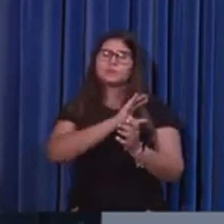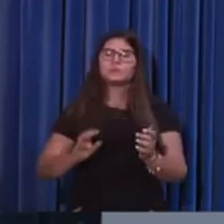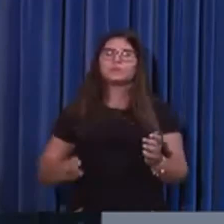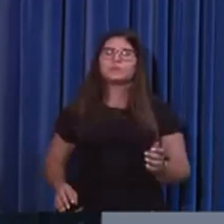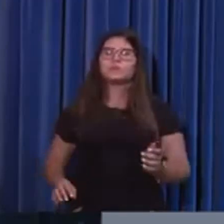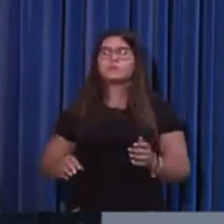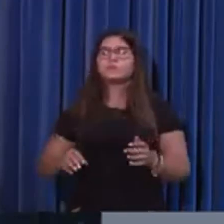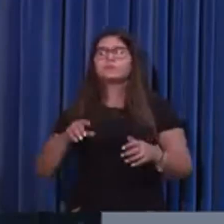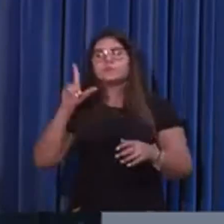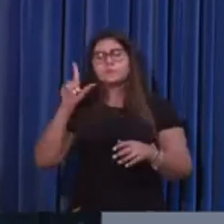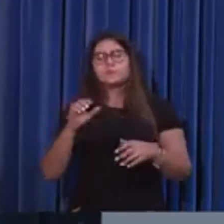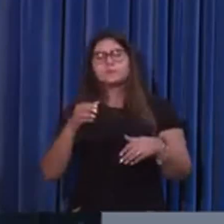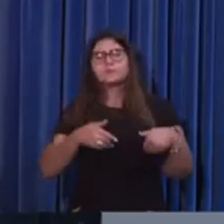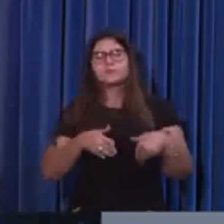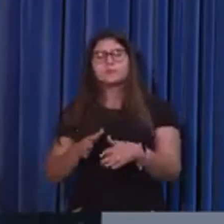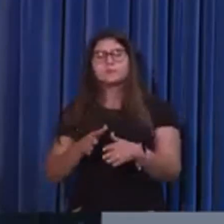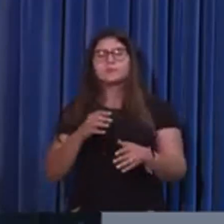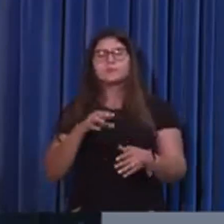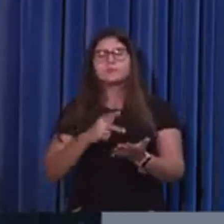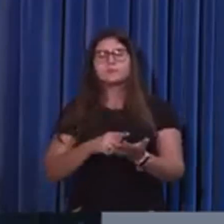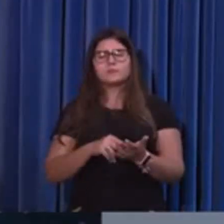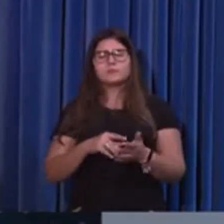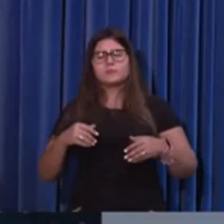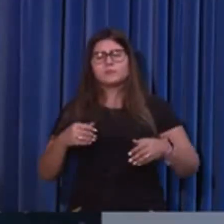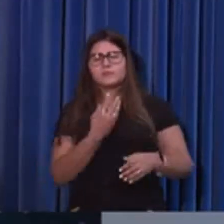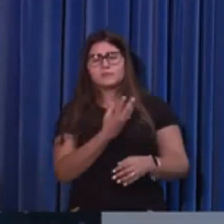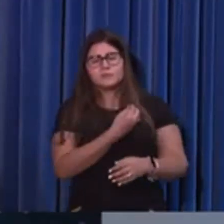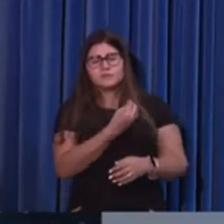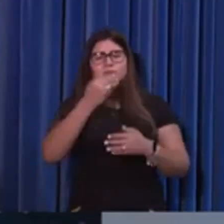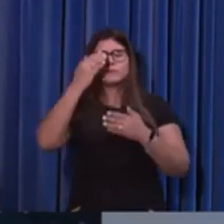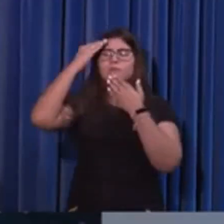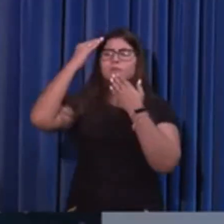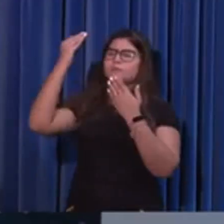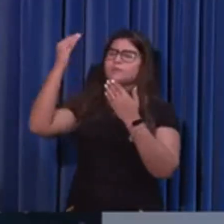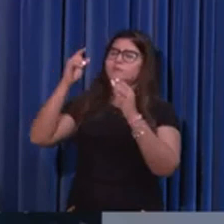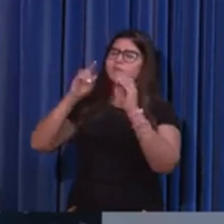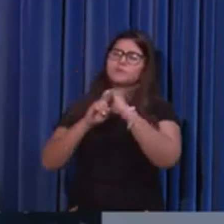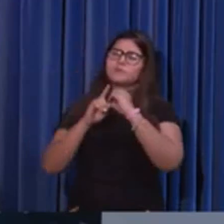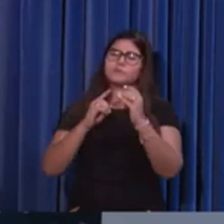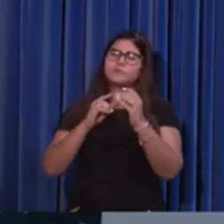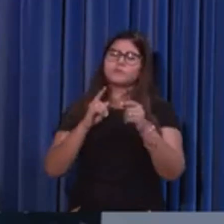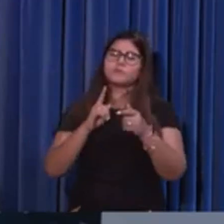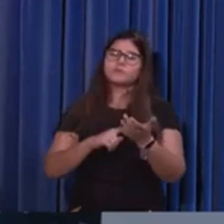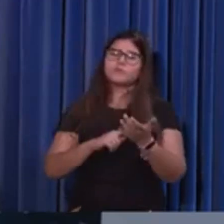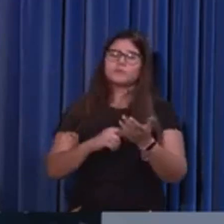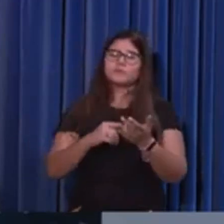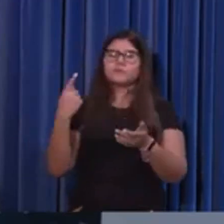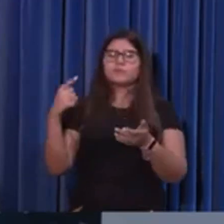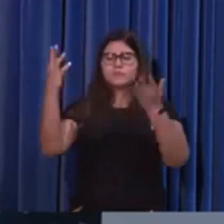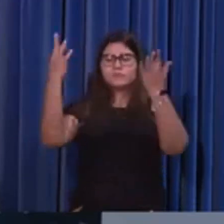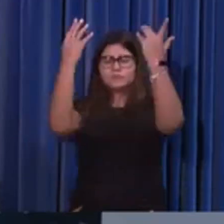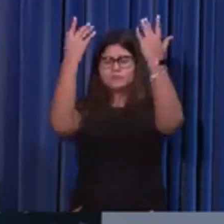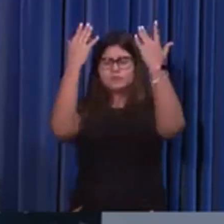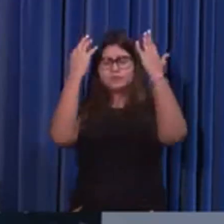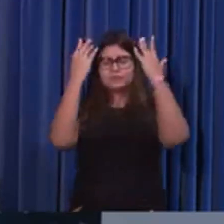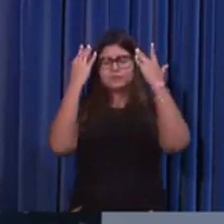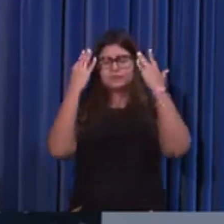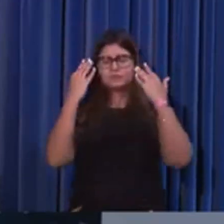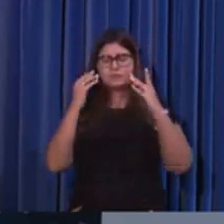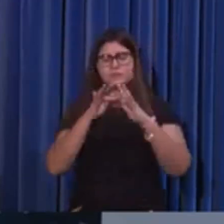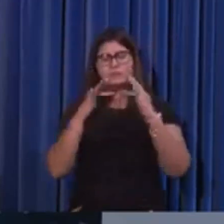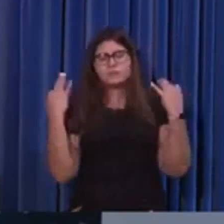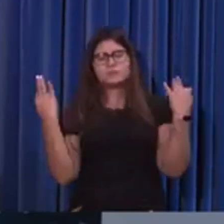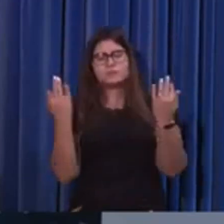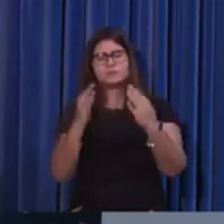verdade e a vida. Nós te agradecemos por esta reunião. Pedimos a tua bênção, Pai, sobre as nossas vidas, nossos lares, essa